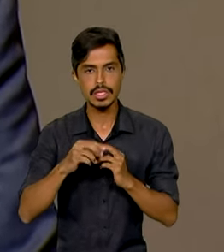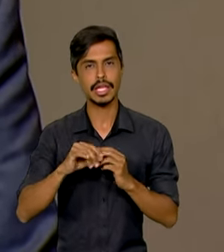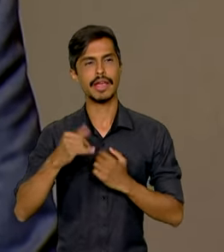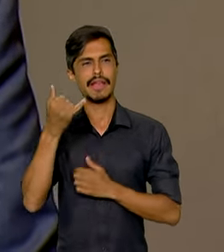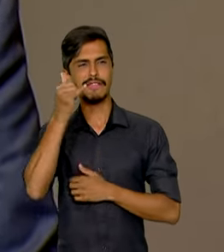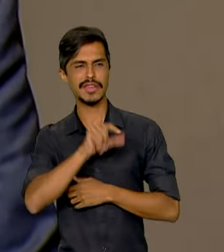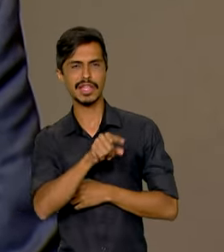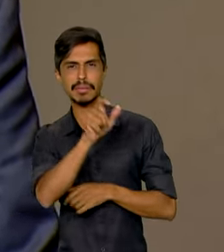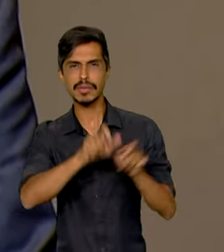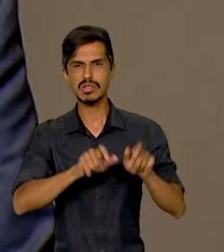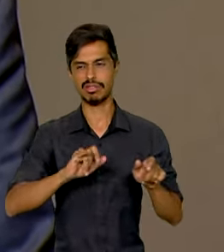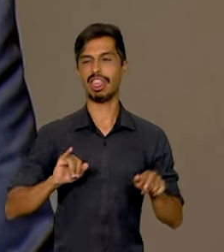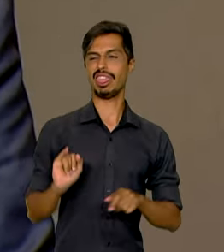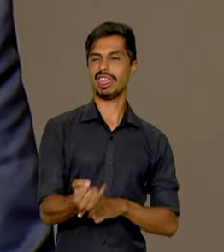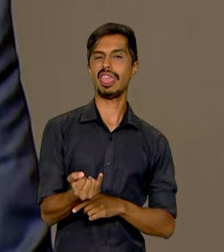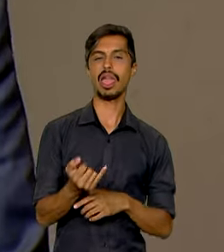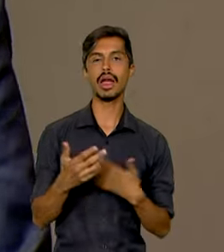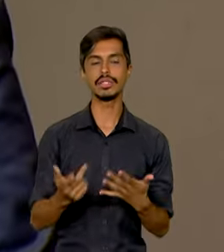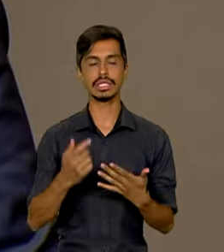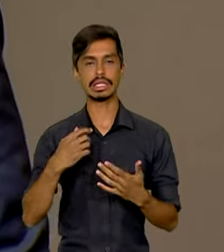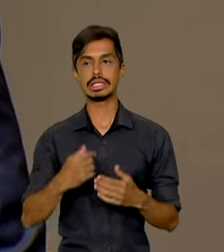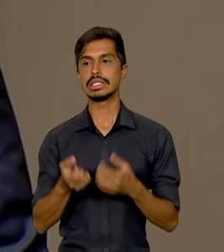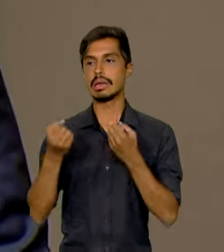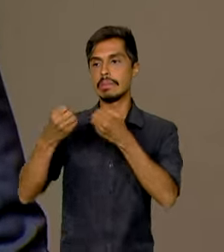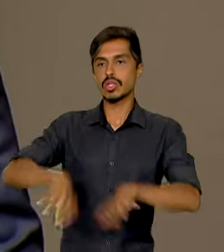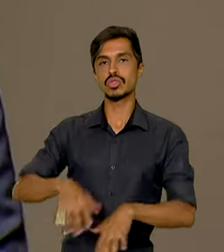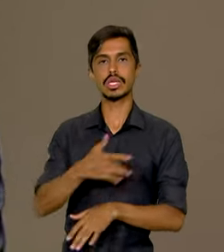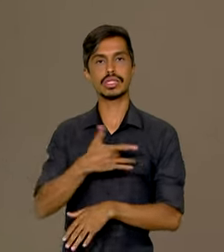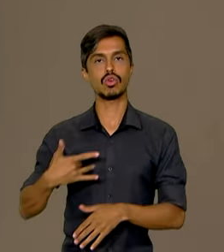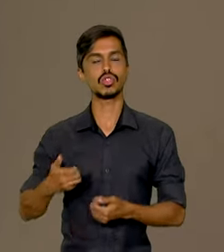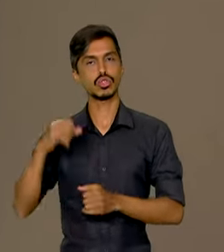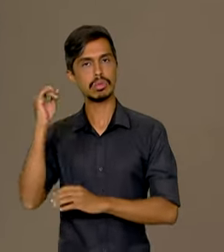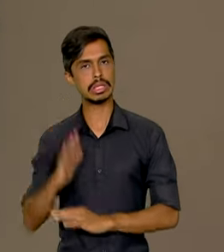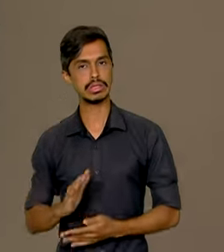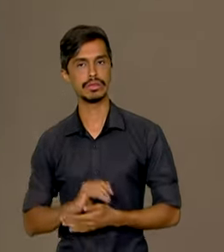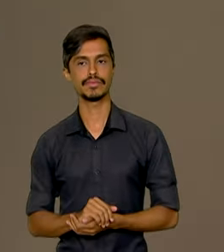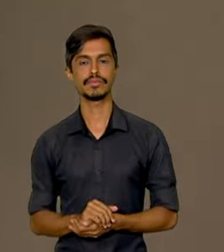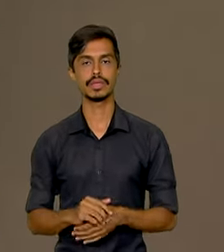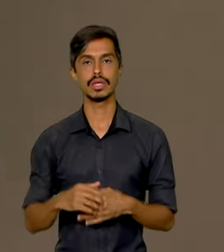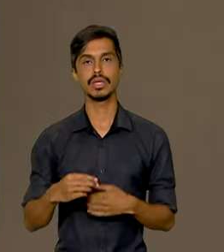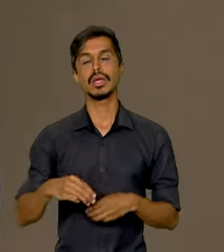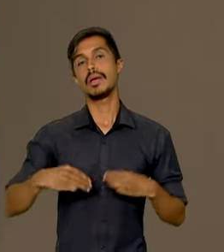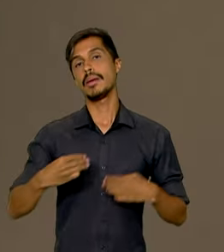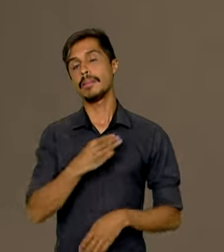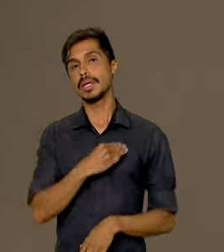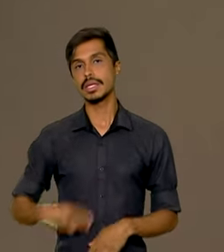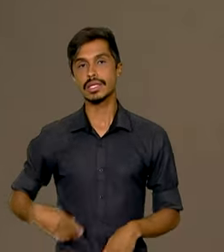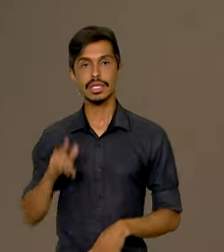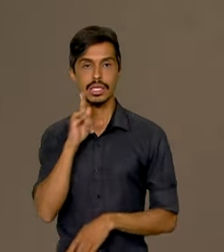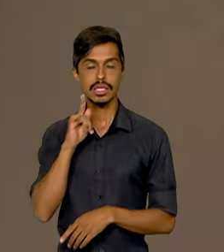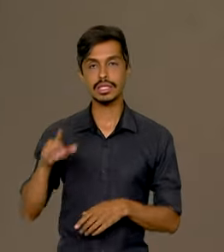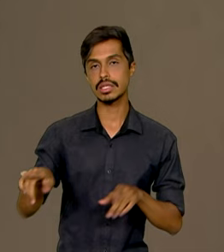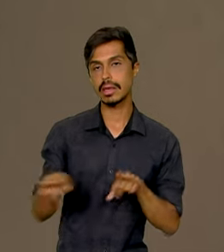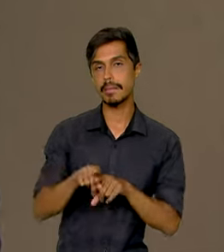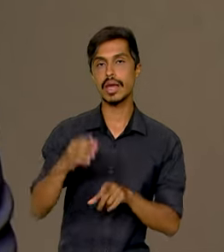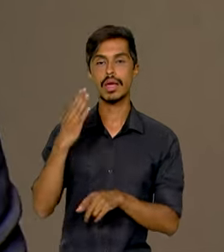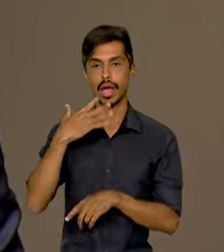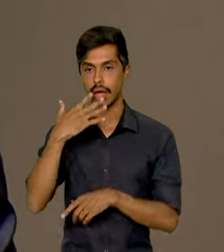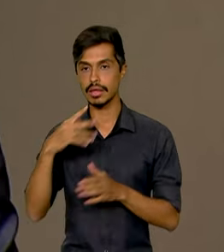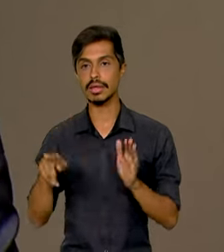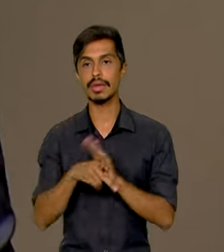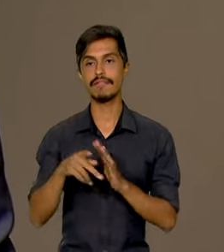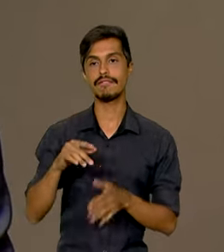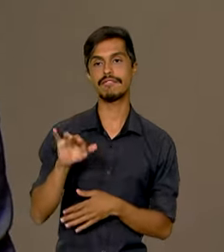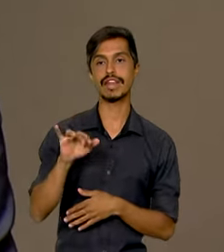aproveitadores coloquem em risco a saúde dos brasileiros. Ministra Nísia, ministro Pimenta, ministro Flávio